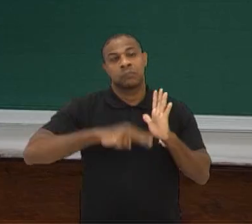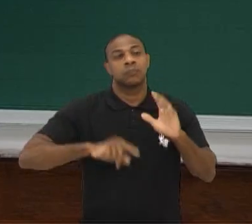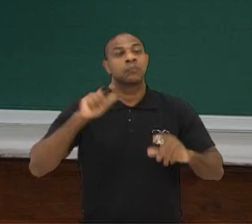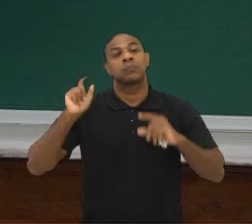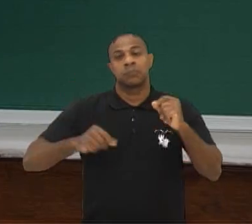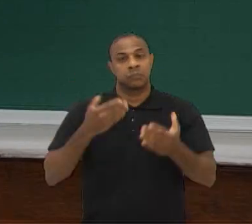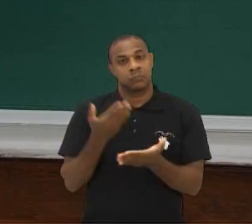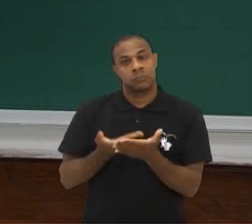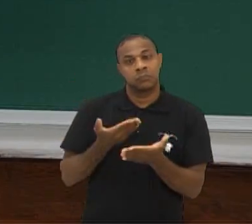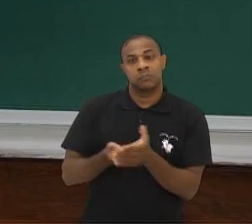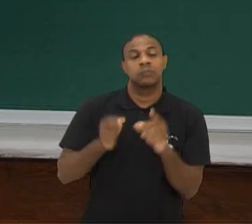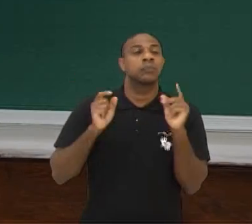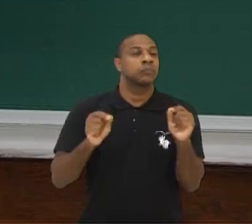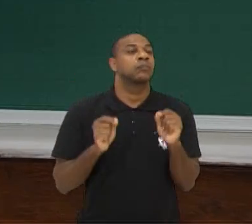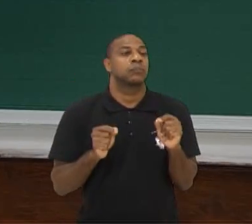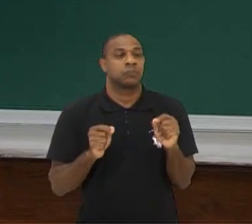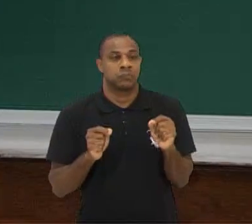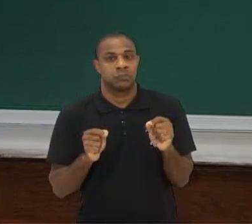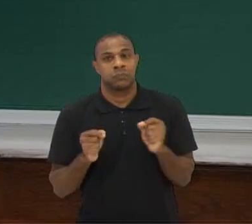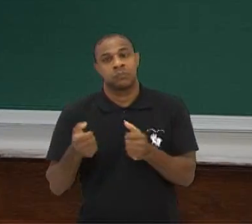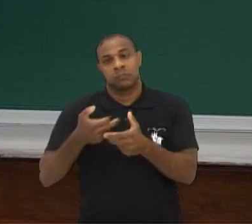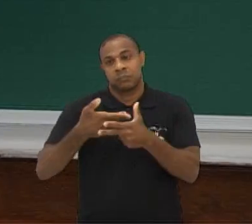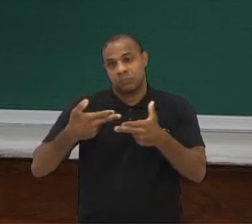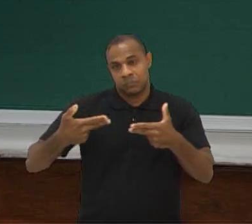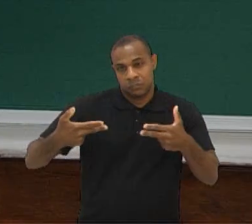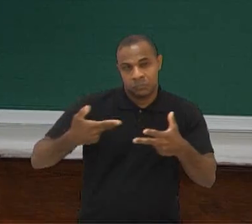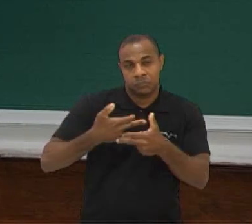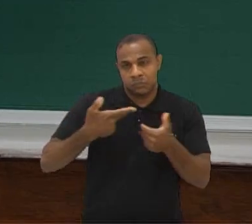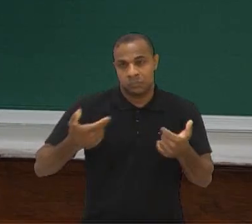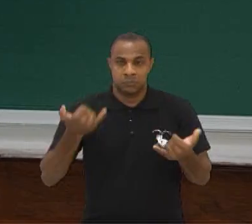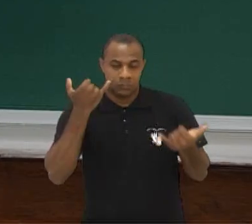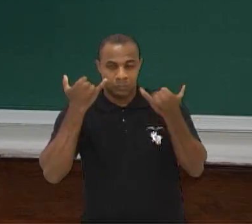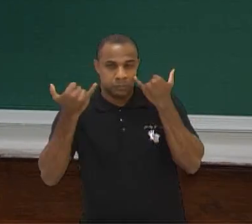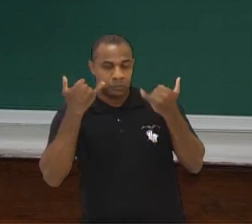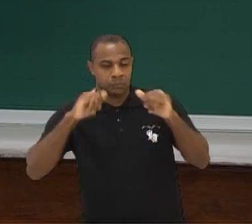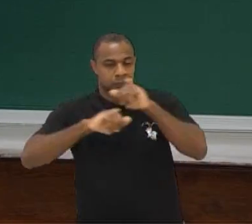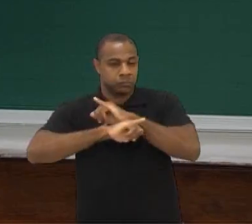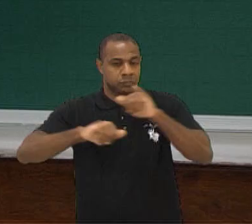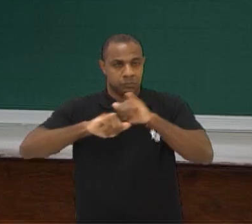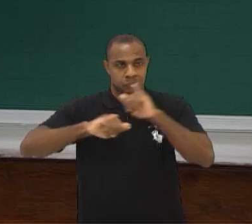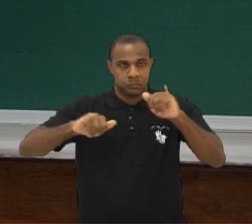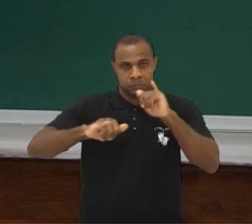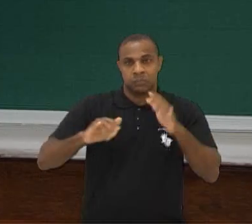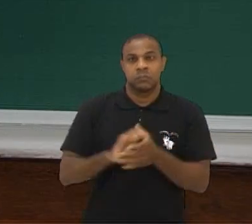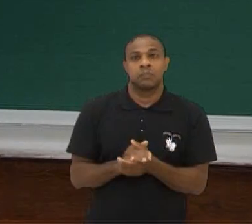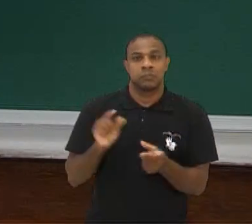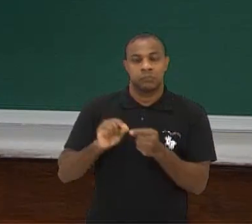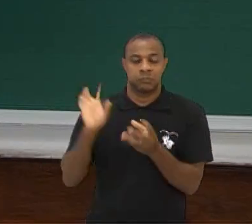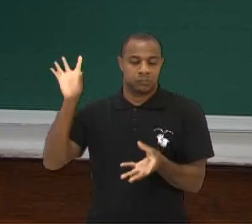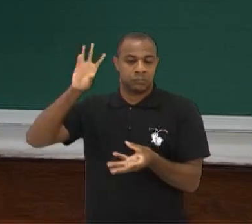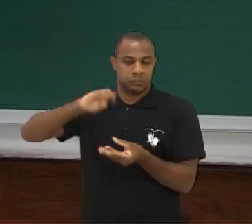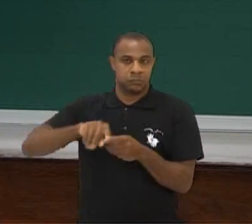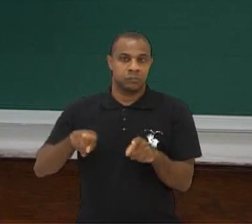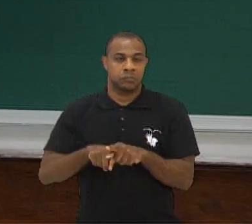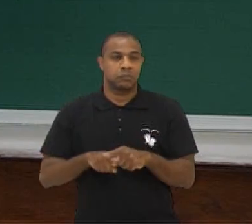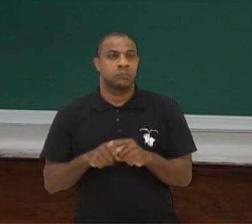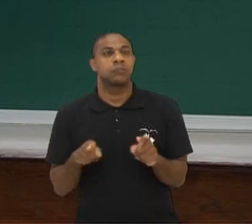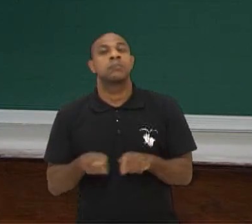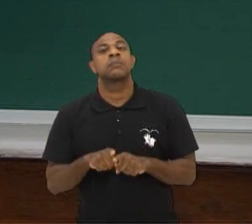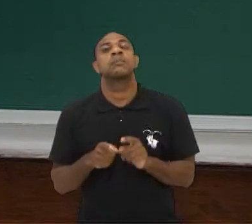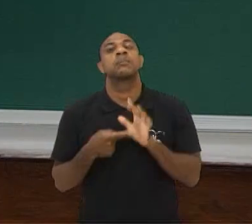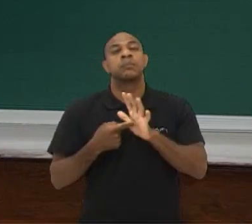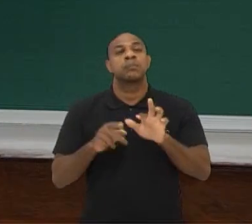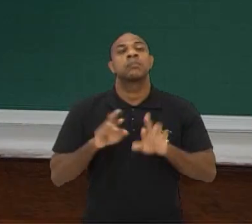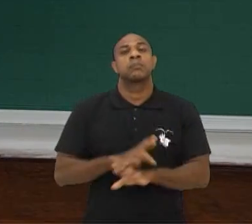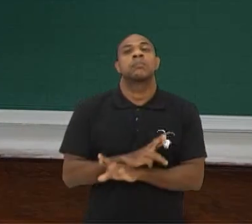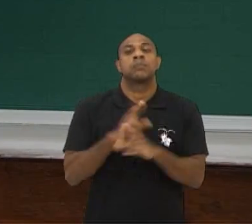um pouquinho mais a respeito dos elementos composicionais da notícia, né? Fizemos uma revisão, analisamos também a diferença